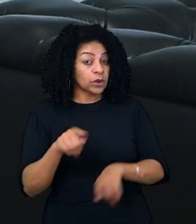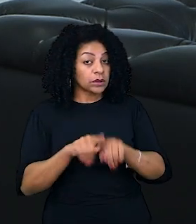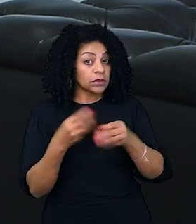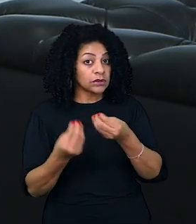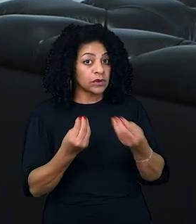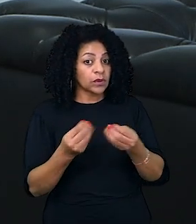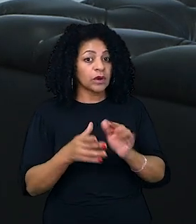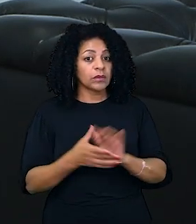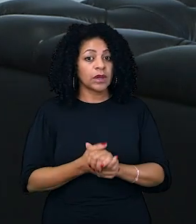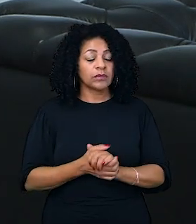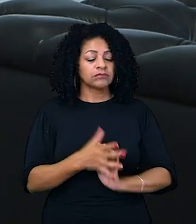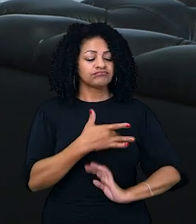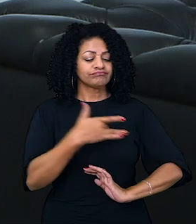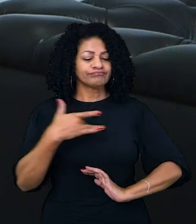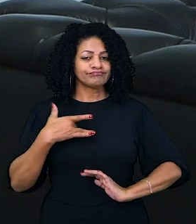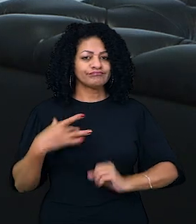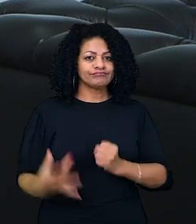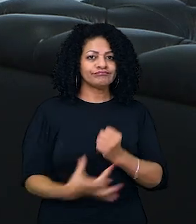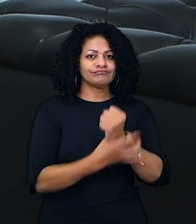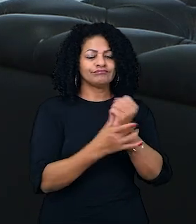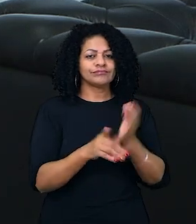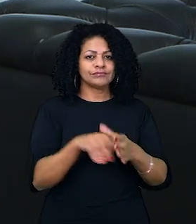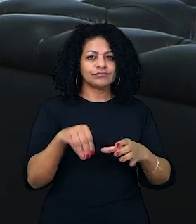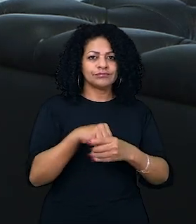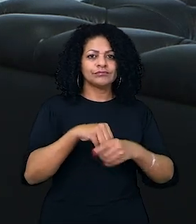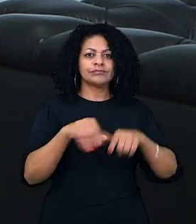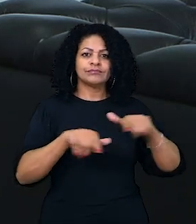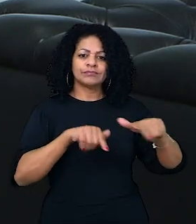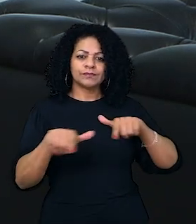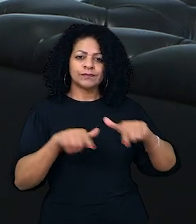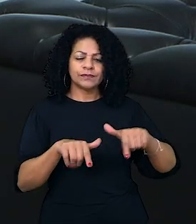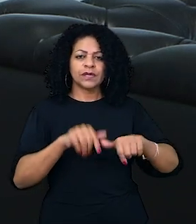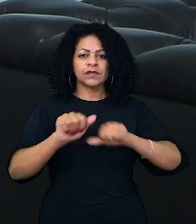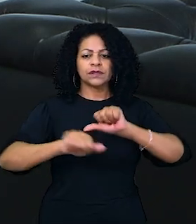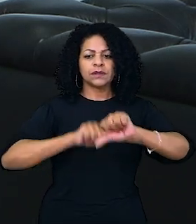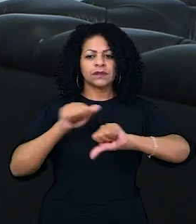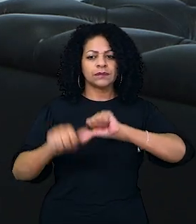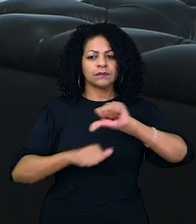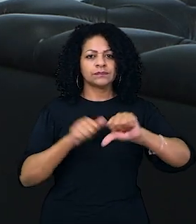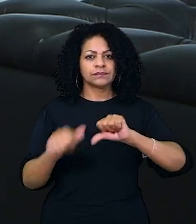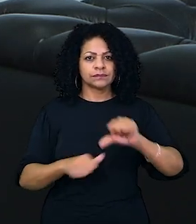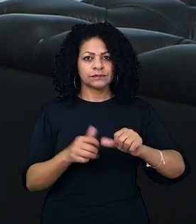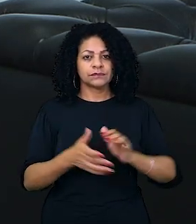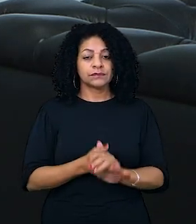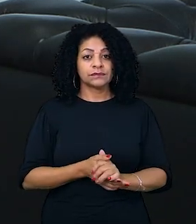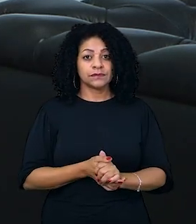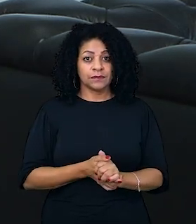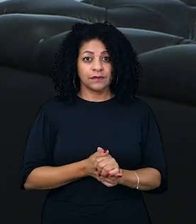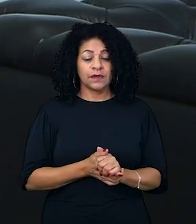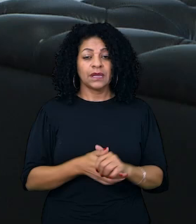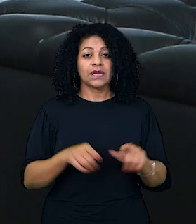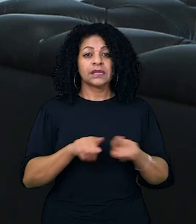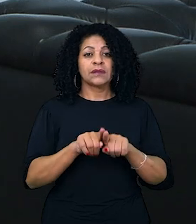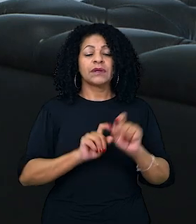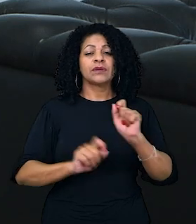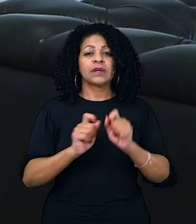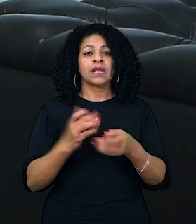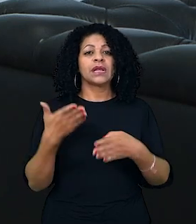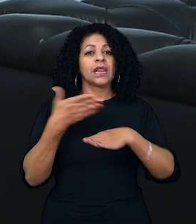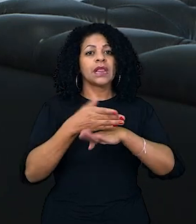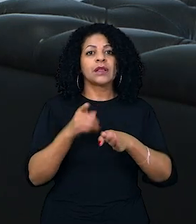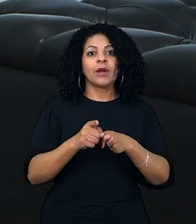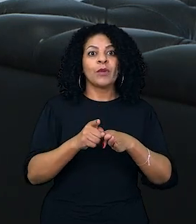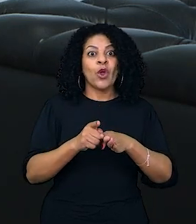diretrizes gerais sobre saúde e segurança no trabalho, passou por alterações. Essas mudanças entram em vigor no